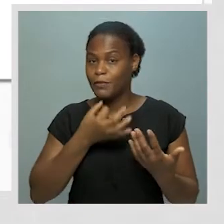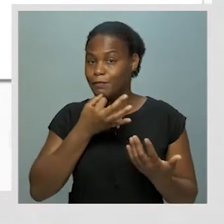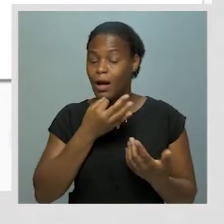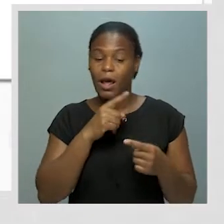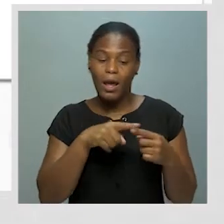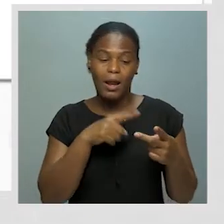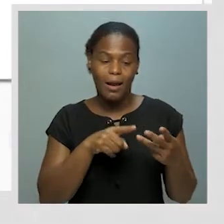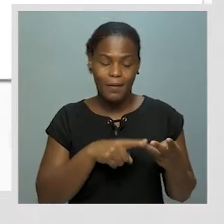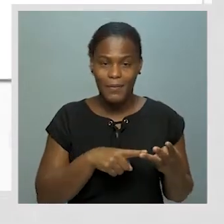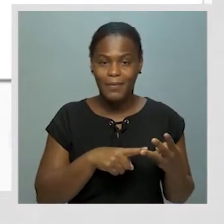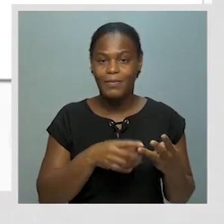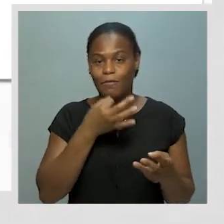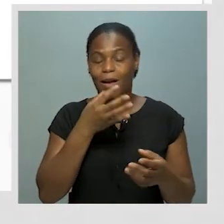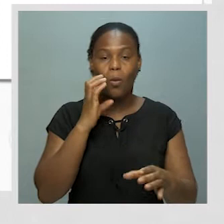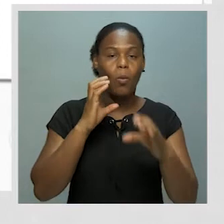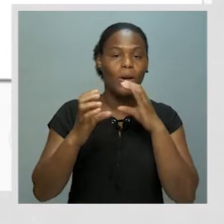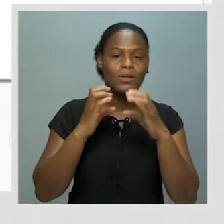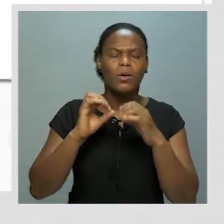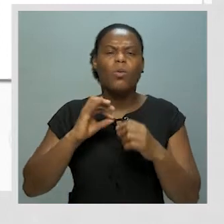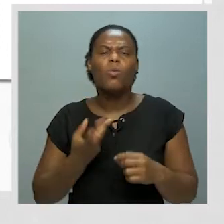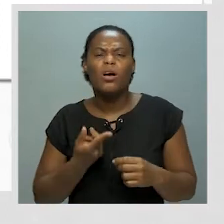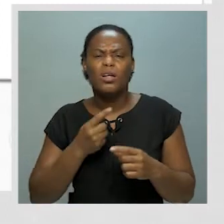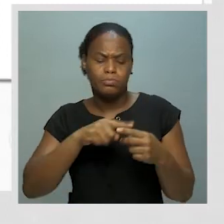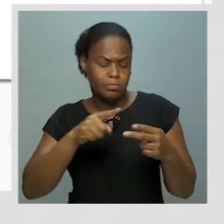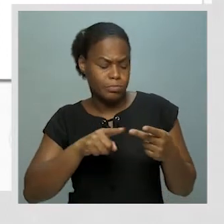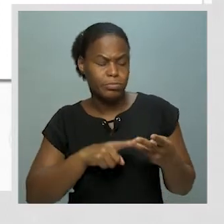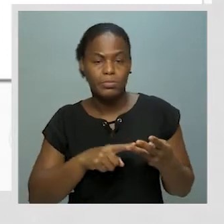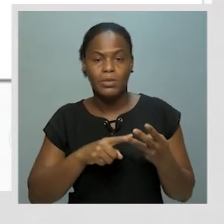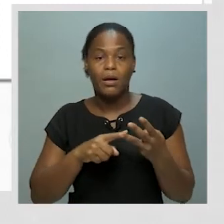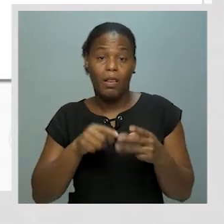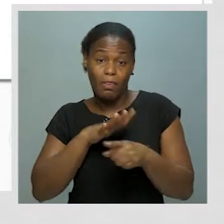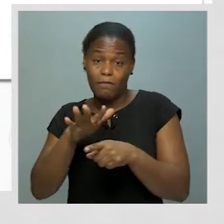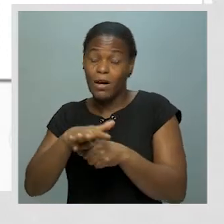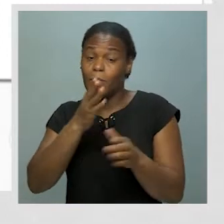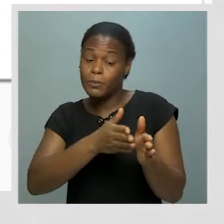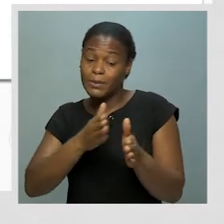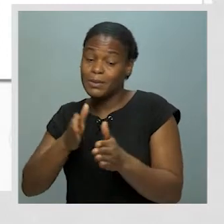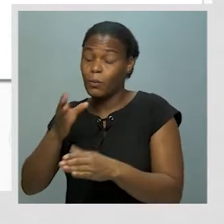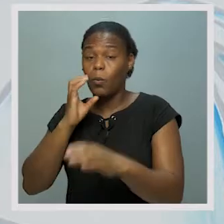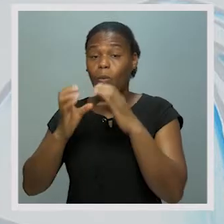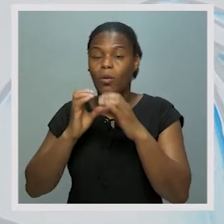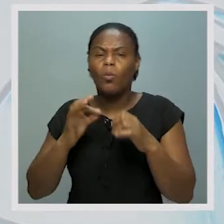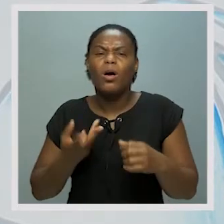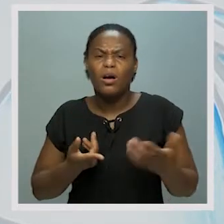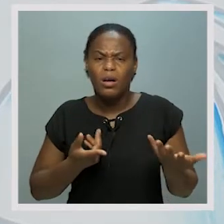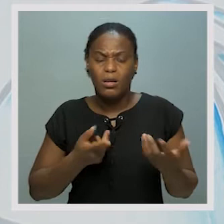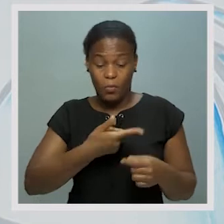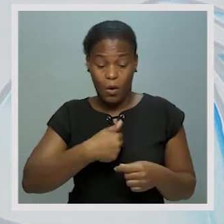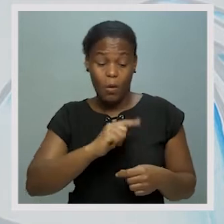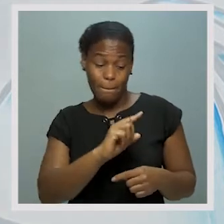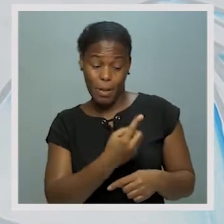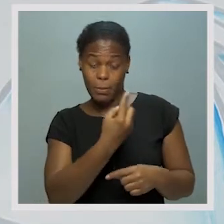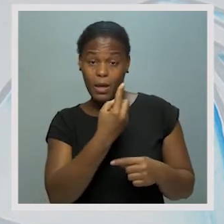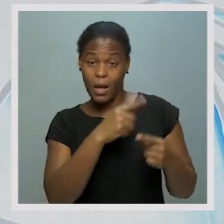dos elementos da comunicação. Quais são os elementos que interferem no processo comunicativo? Nós